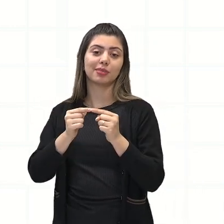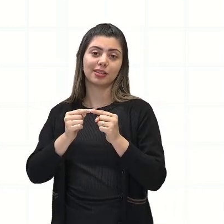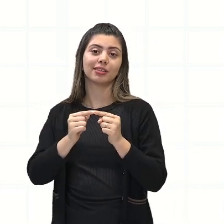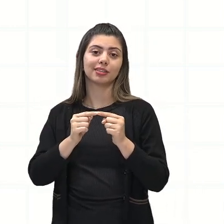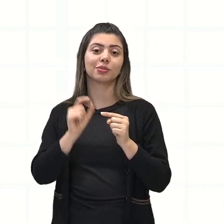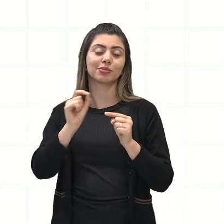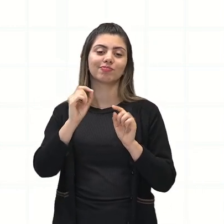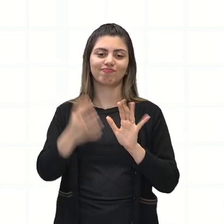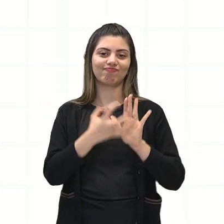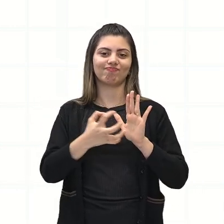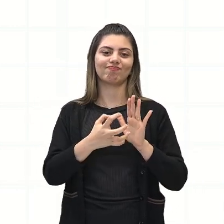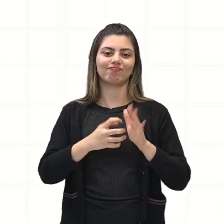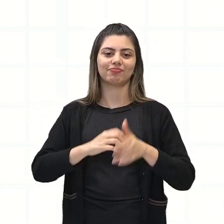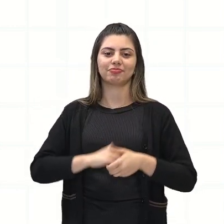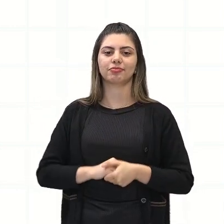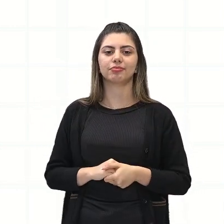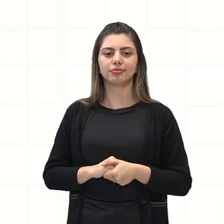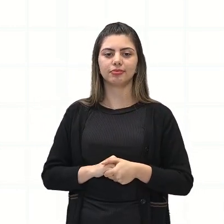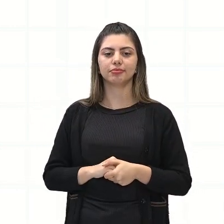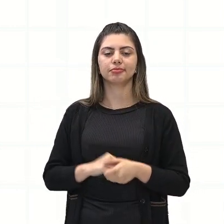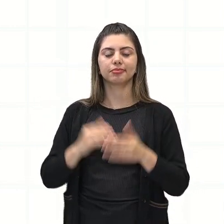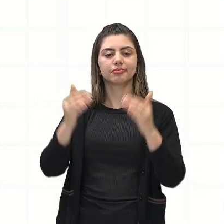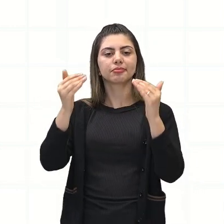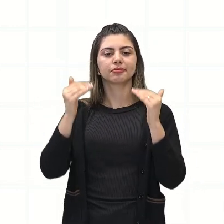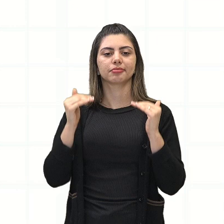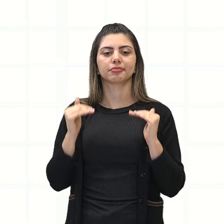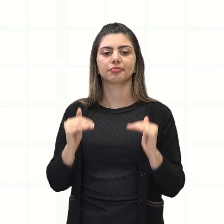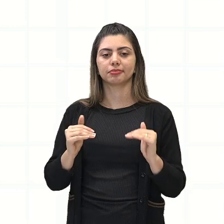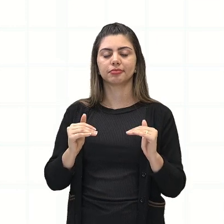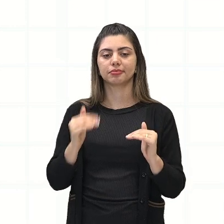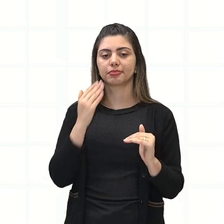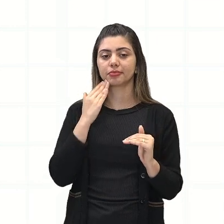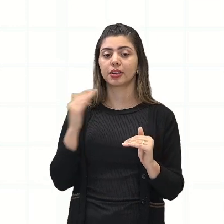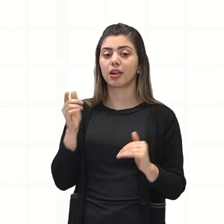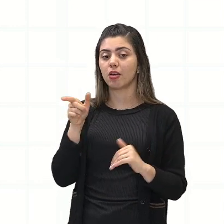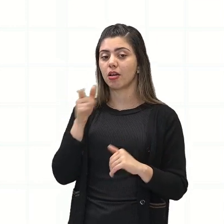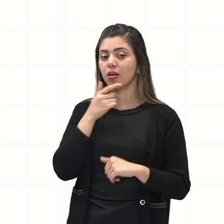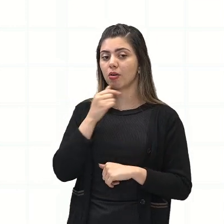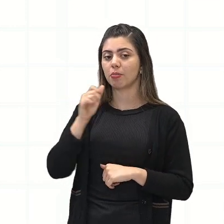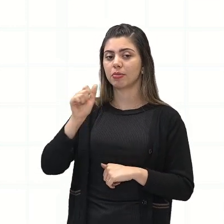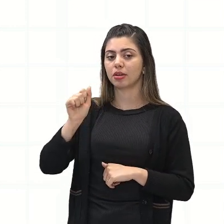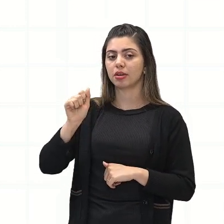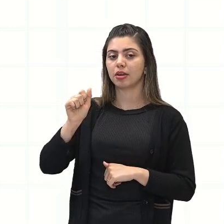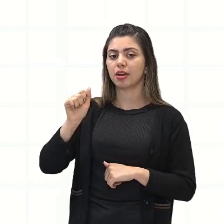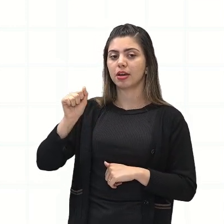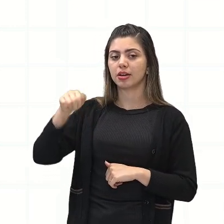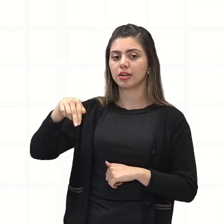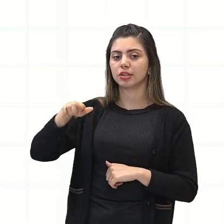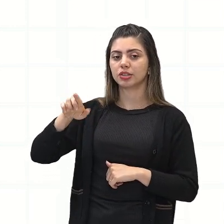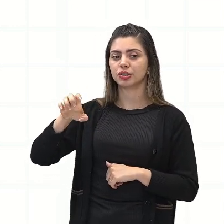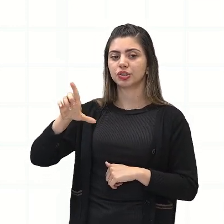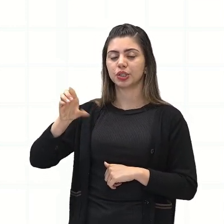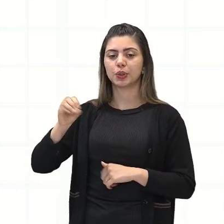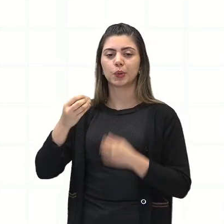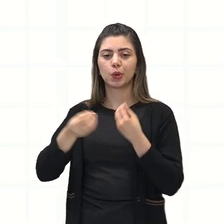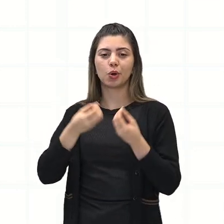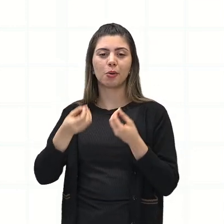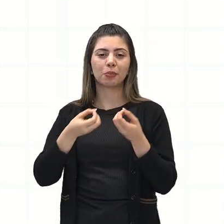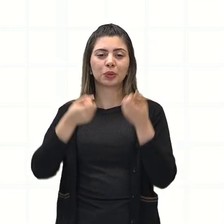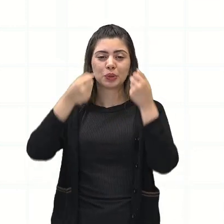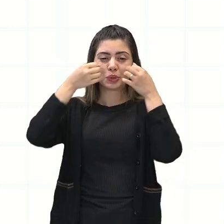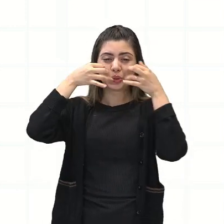como hipérbole. Pois bem, a letra B, Ângelo chorou rios